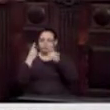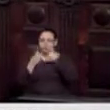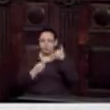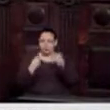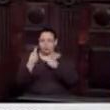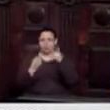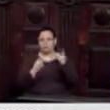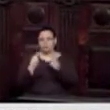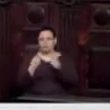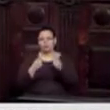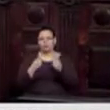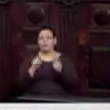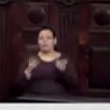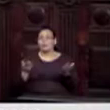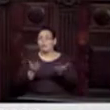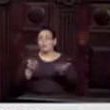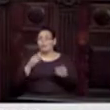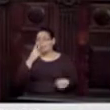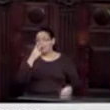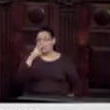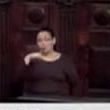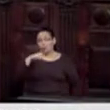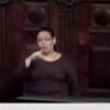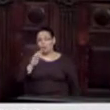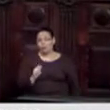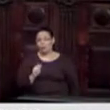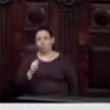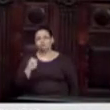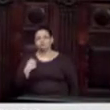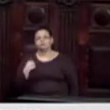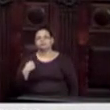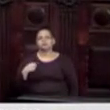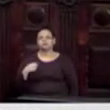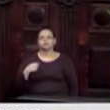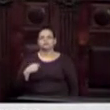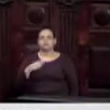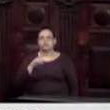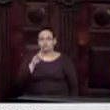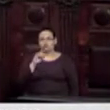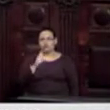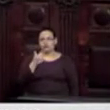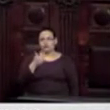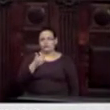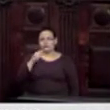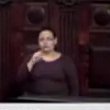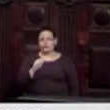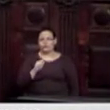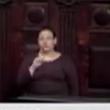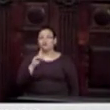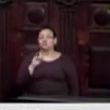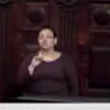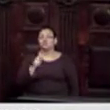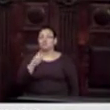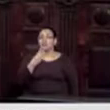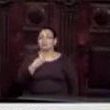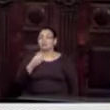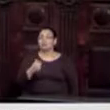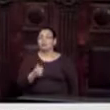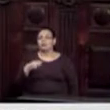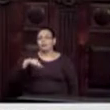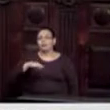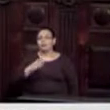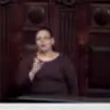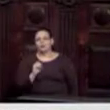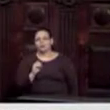Eliomar Carneiro, que está virando moda. Chegaram ao auge no dia 28, mas no dia 31 de março, as